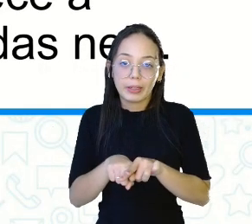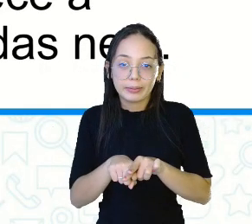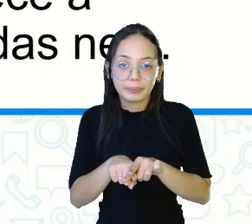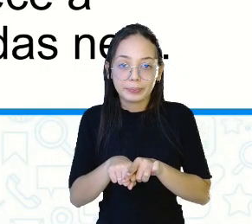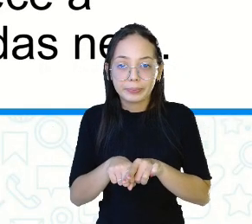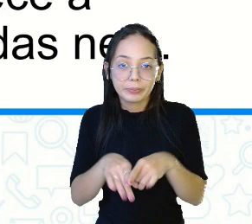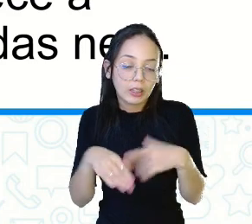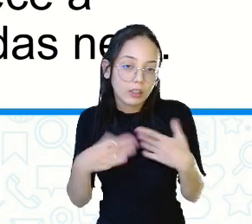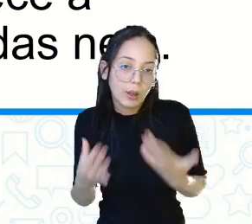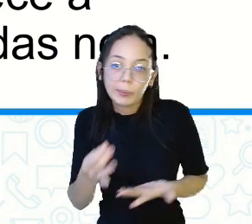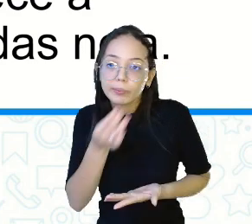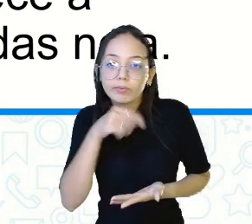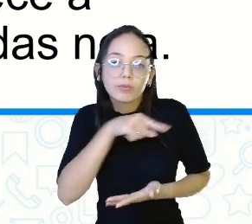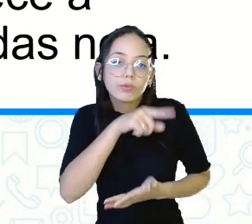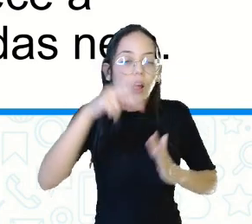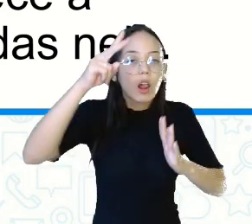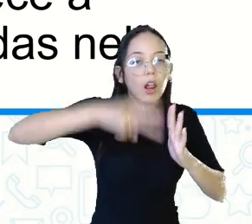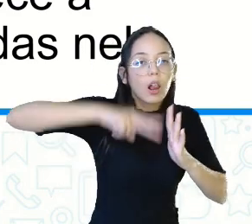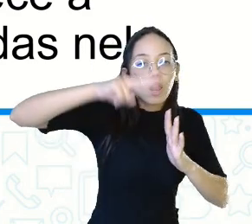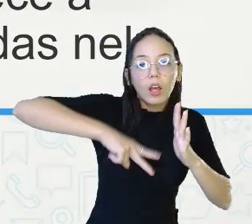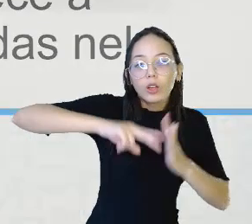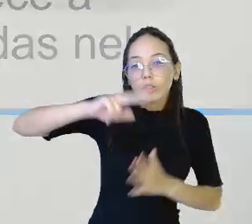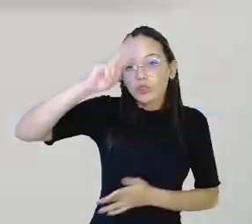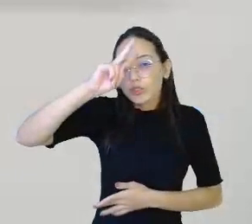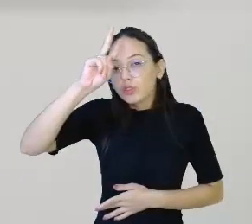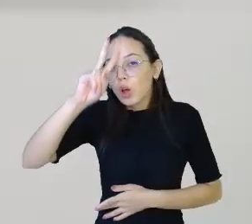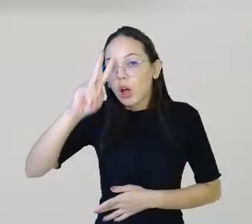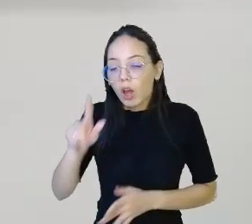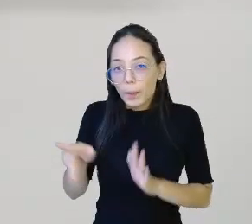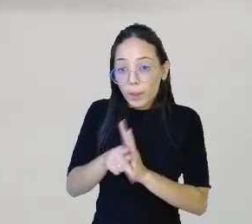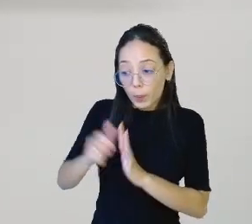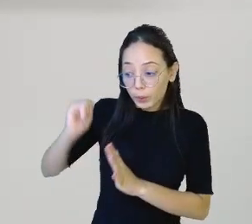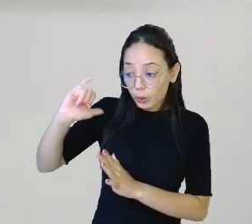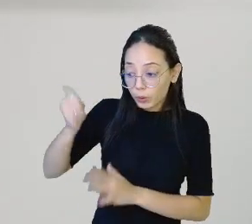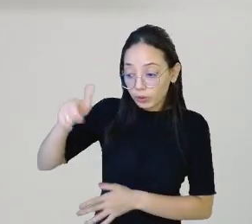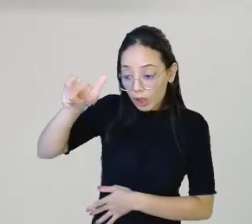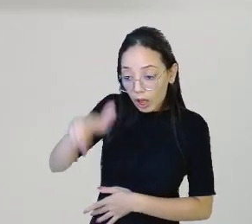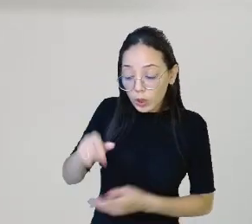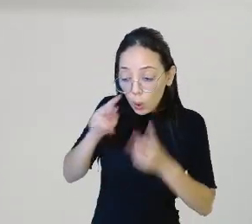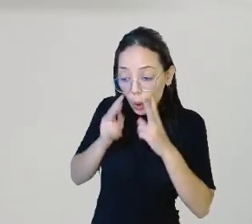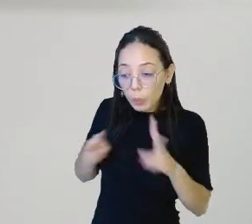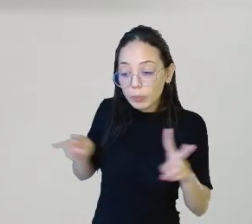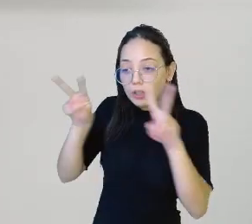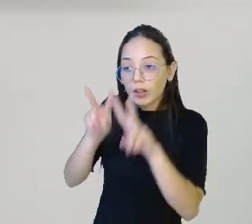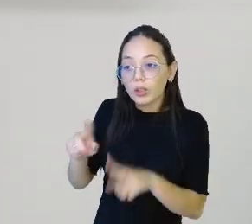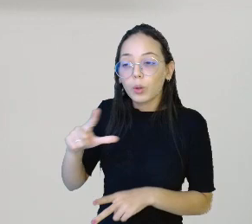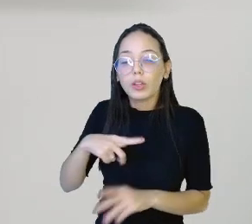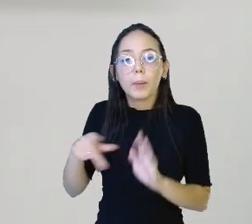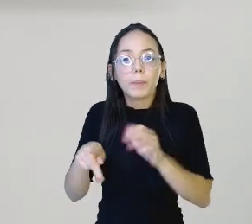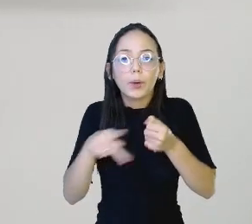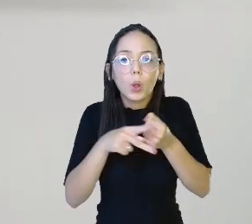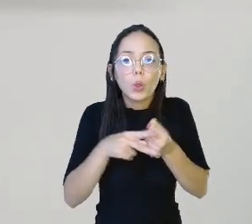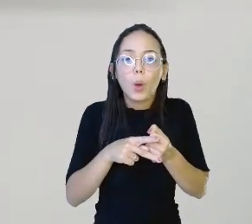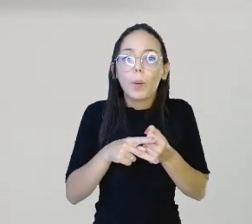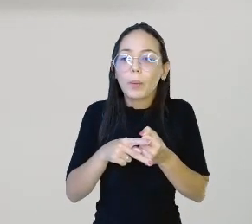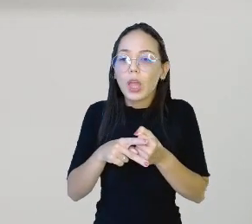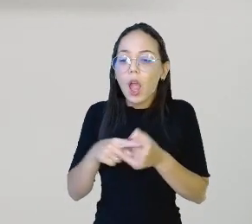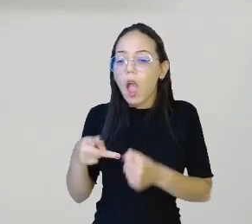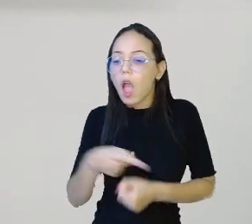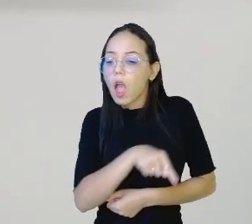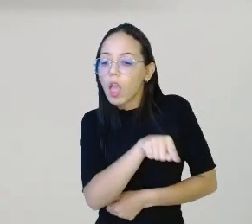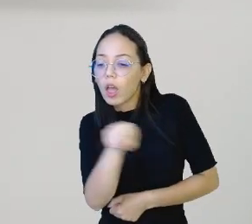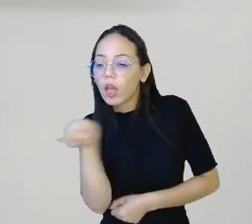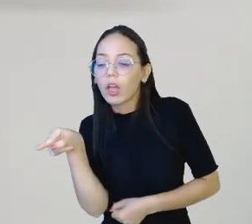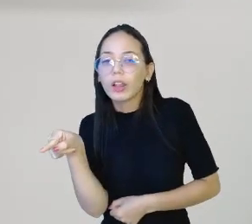Então, quando você for ler uma história que o narrador é observador, você vai ler os pronomes eles, tá certo? Que está falando